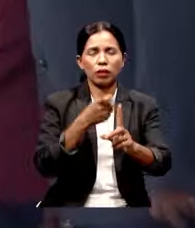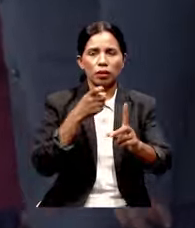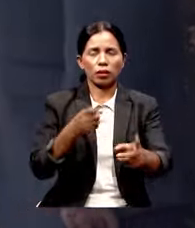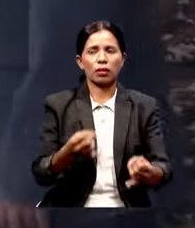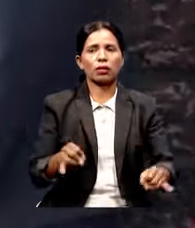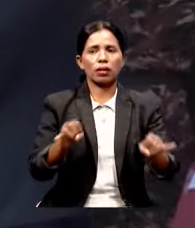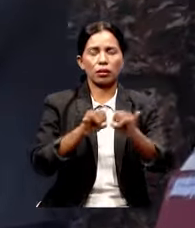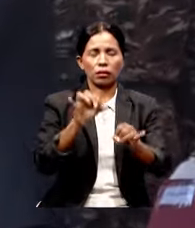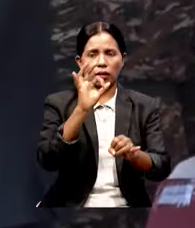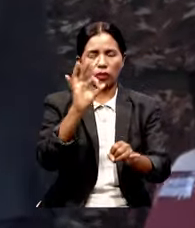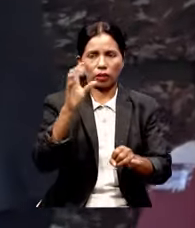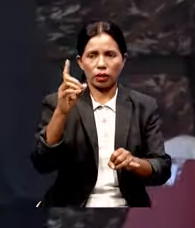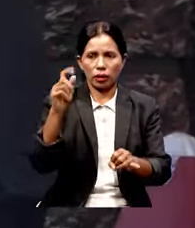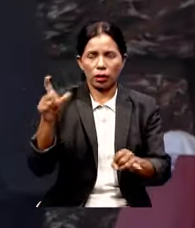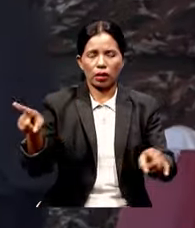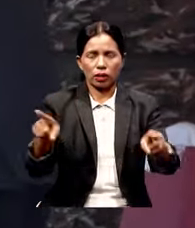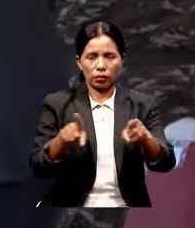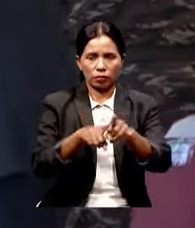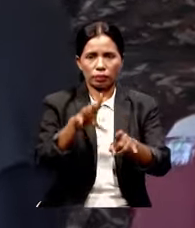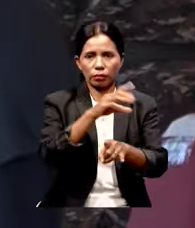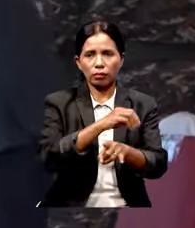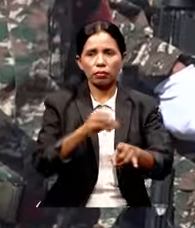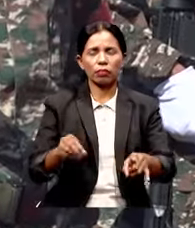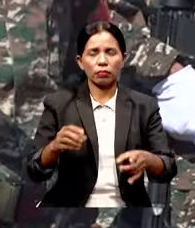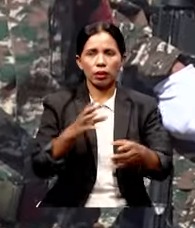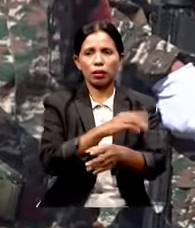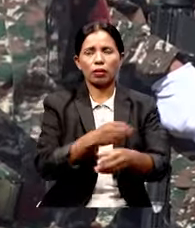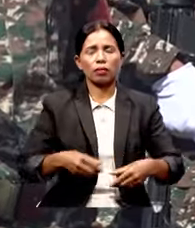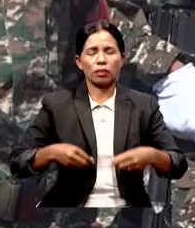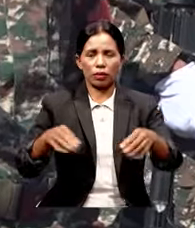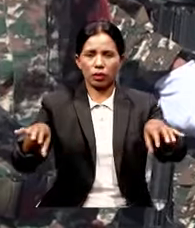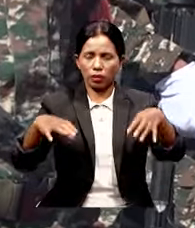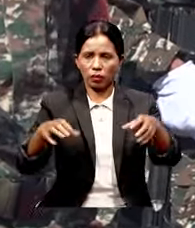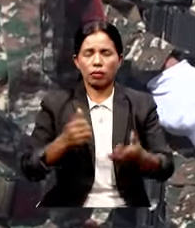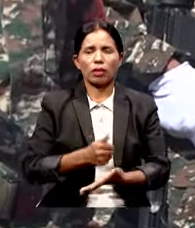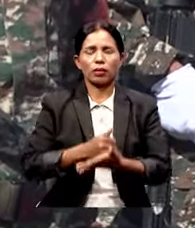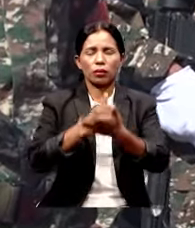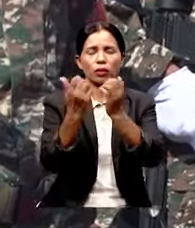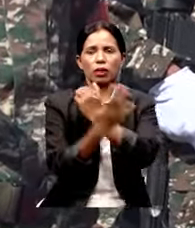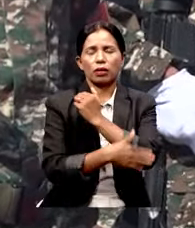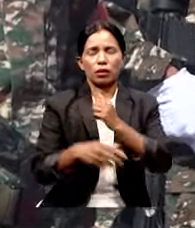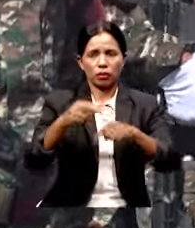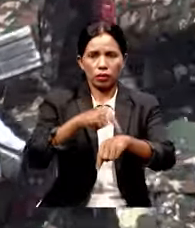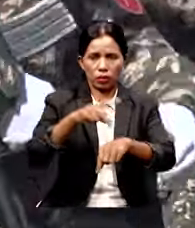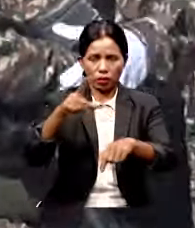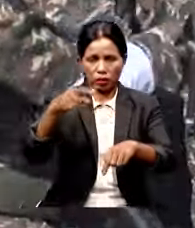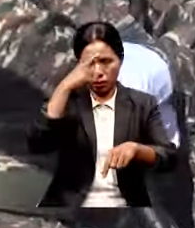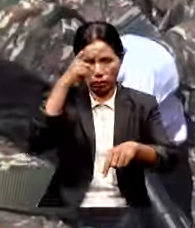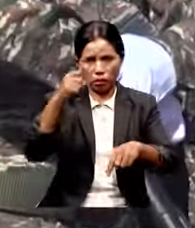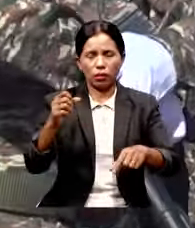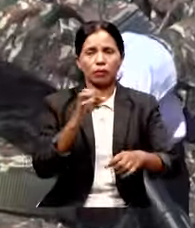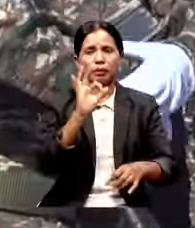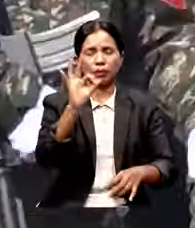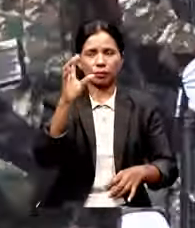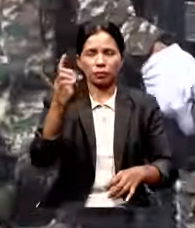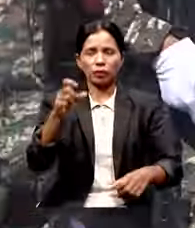instituição FFDTLI, anessa no comando estratégico nebe desempenha nia papel, a tu defende soberania nacional, também FFDTLI existe a ruho